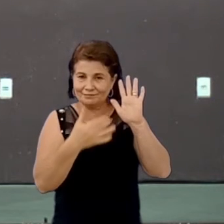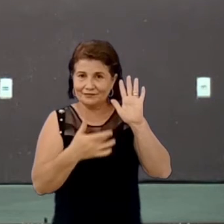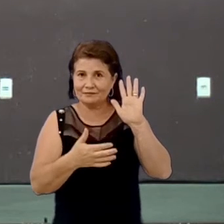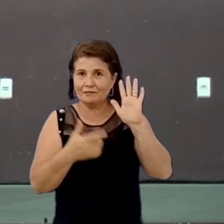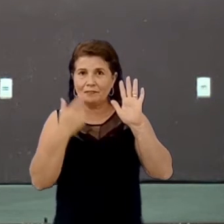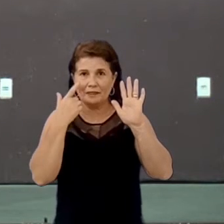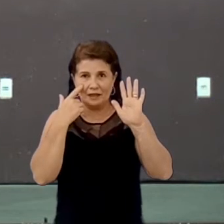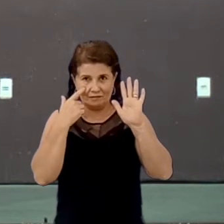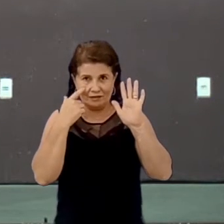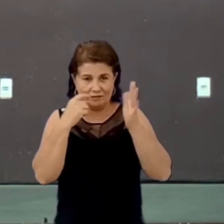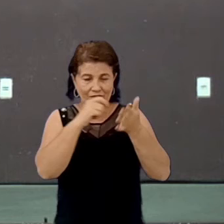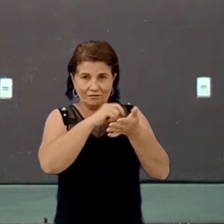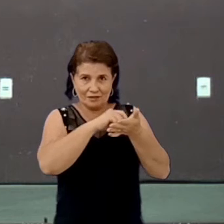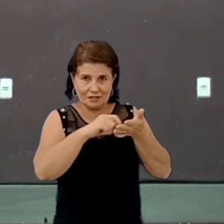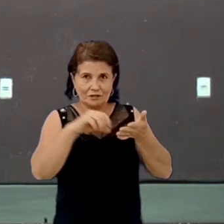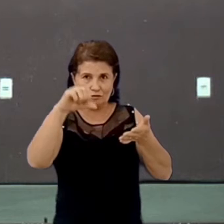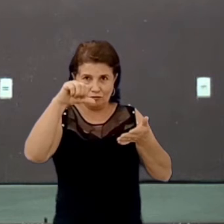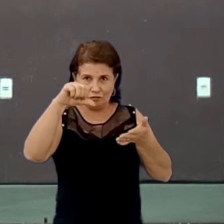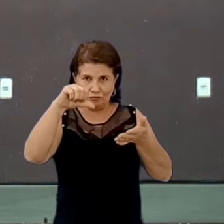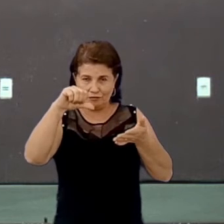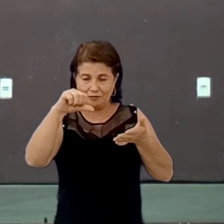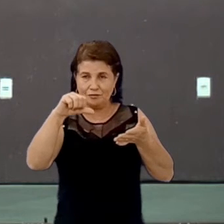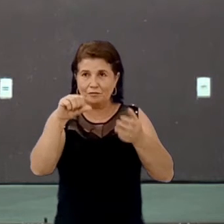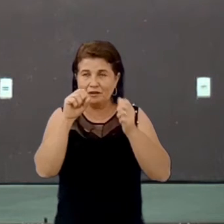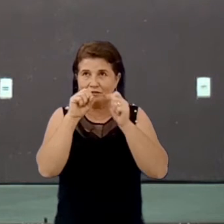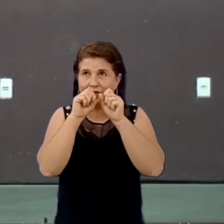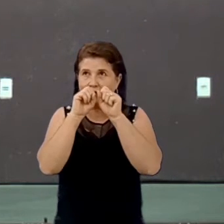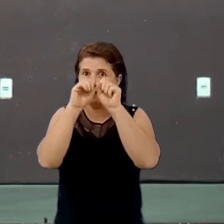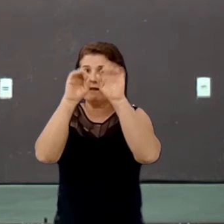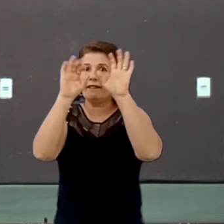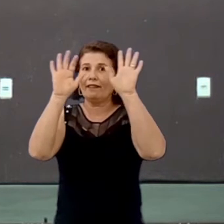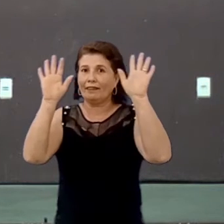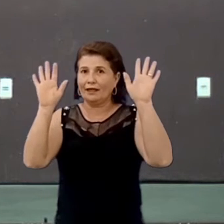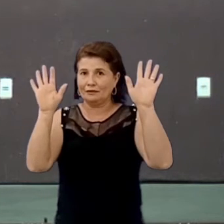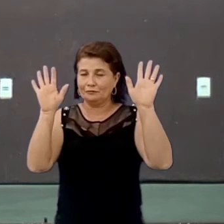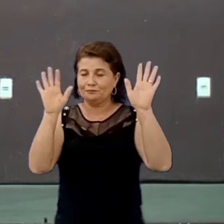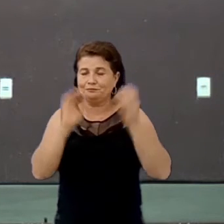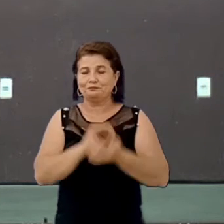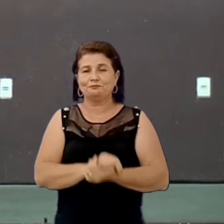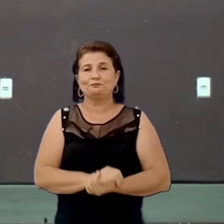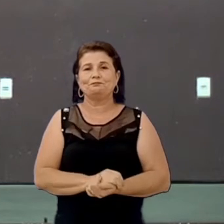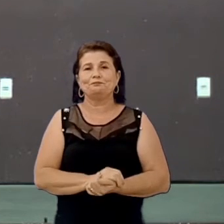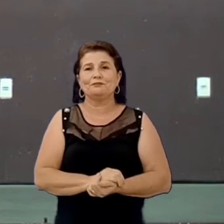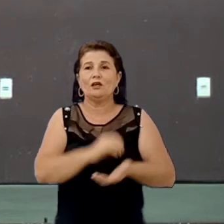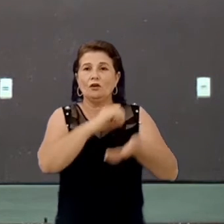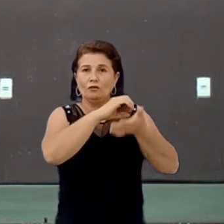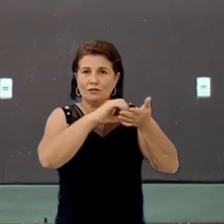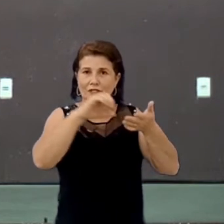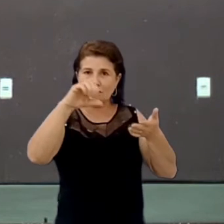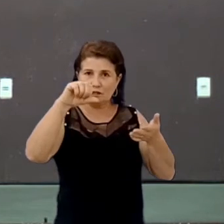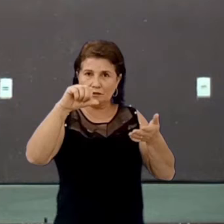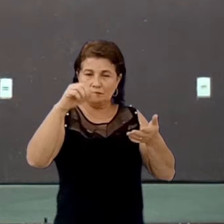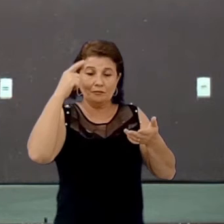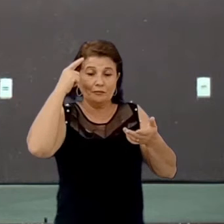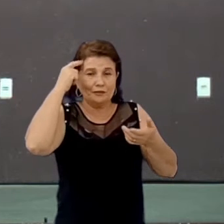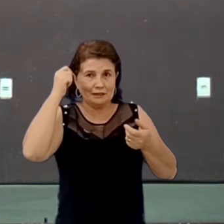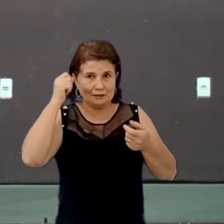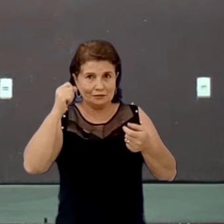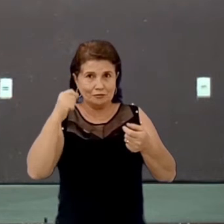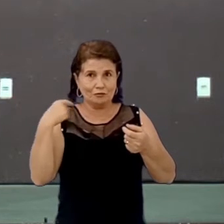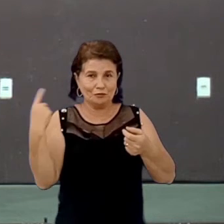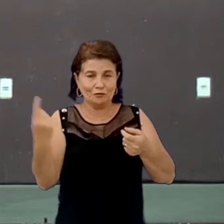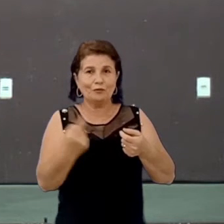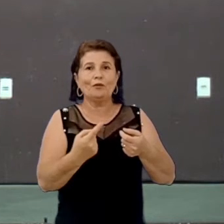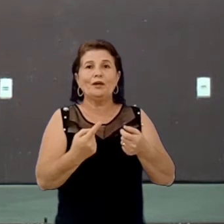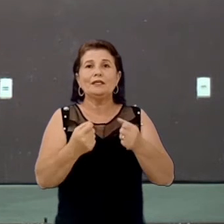Vamos ler de novo o versículo 9, só para a gente alinhar aqui o raciocínio. Versículo 9. Por esta razão, também